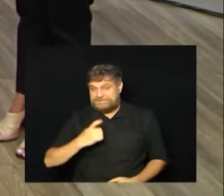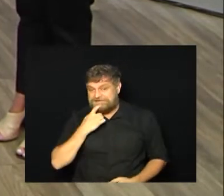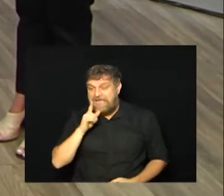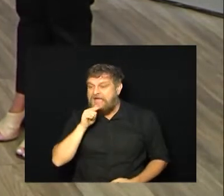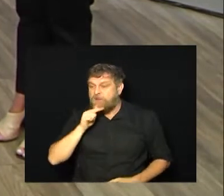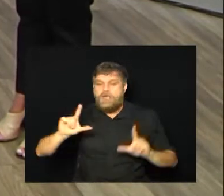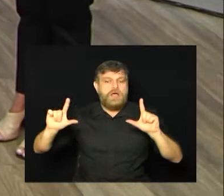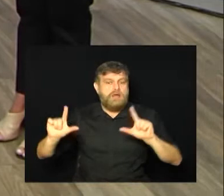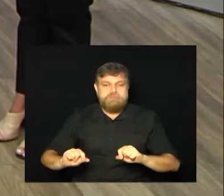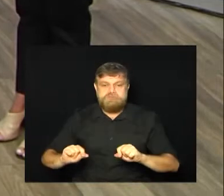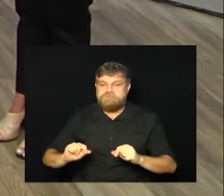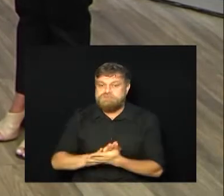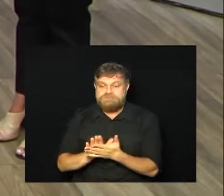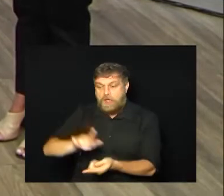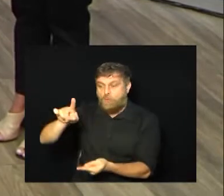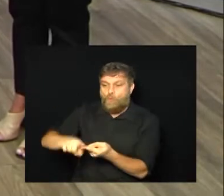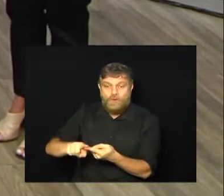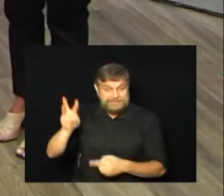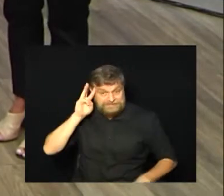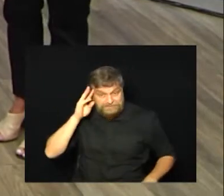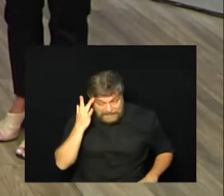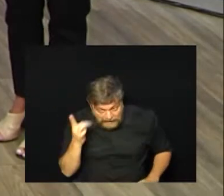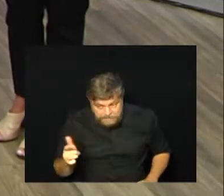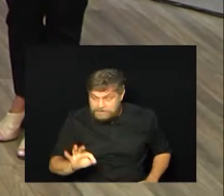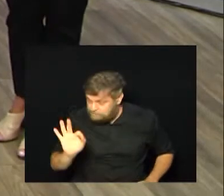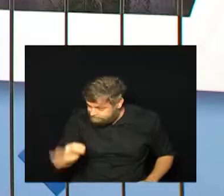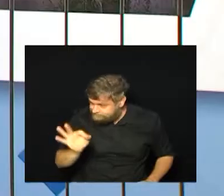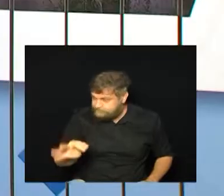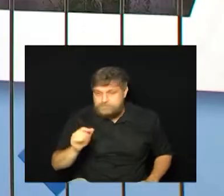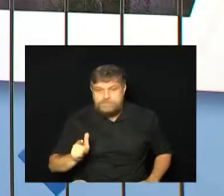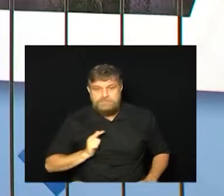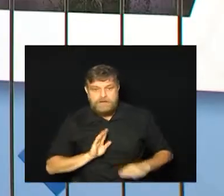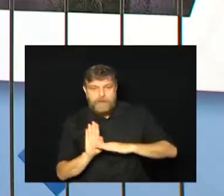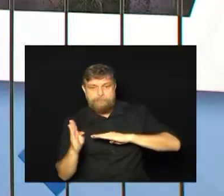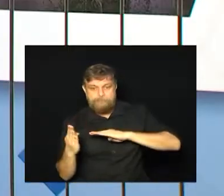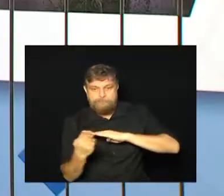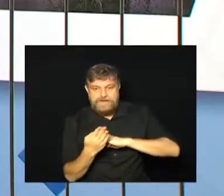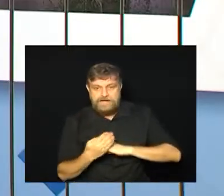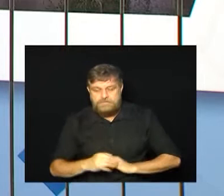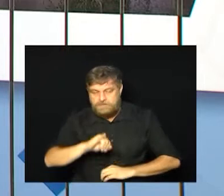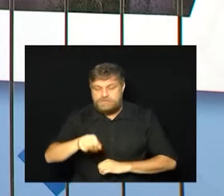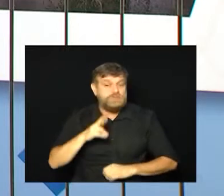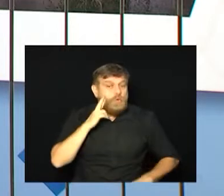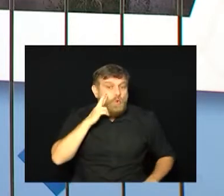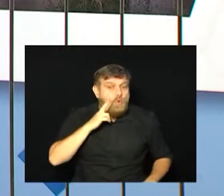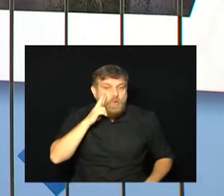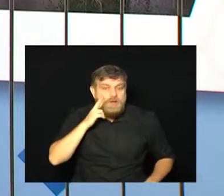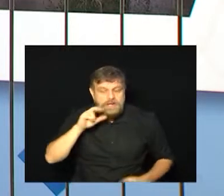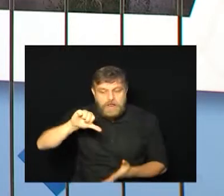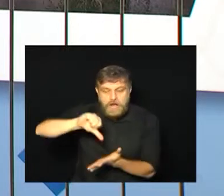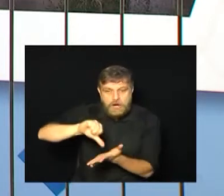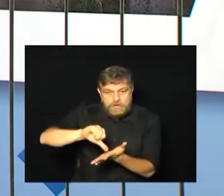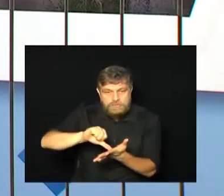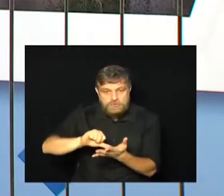sem água amanhã na terça-feira, Vivi. Exatamente isso. Olha só, moradores dos bairros Jardim Rosalina, Núcleo Residencial